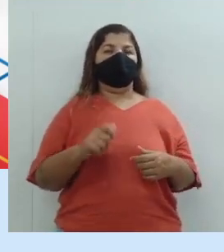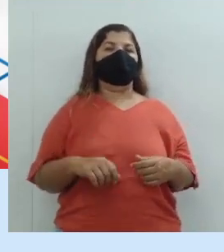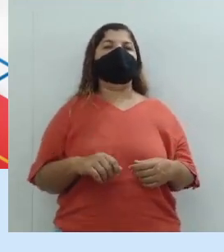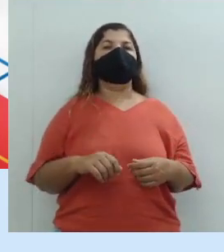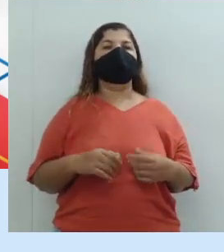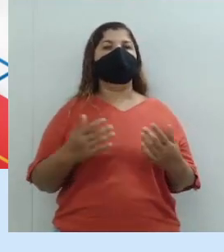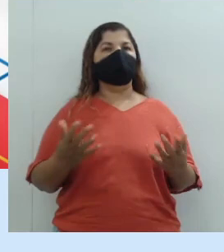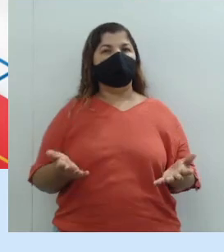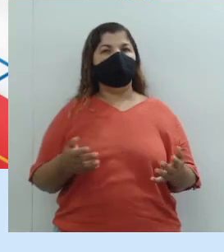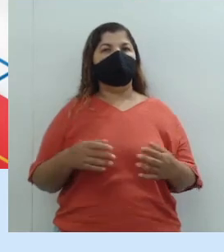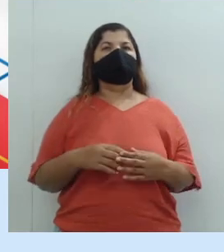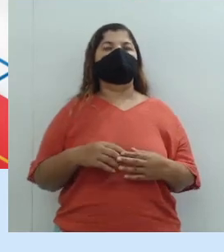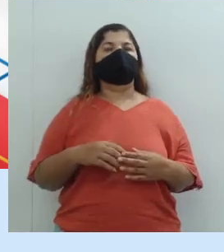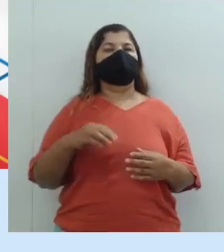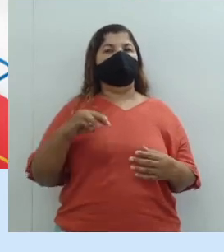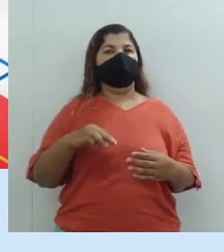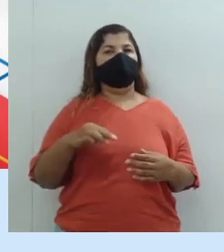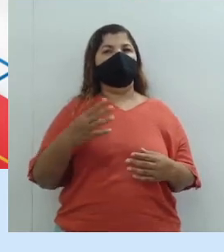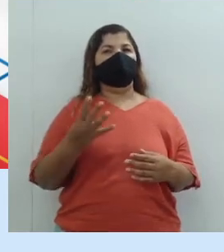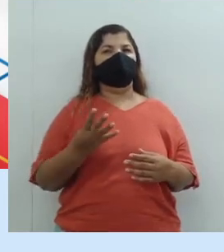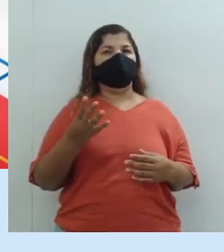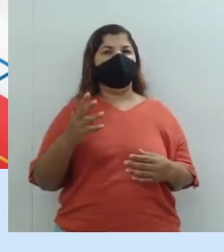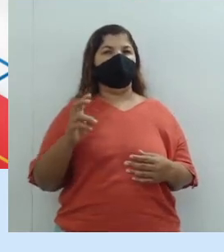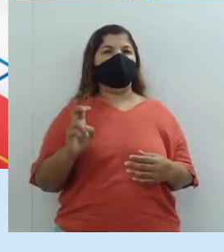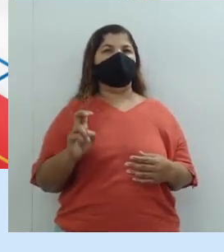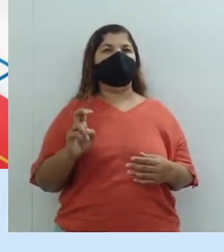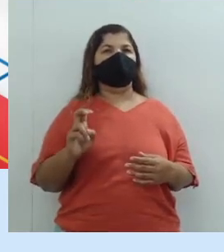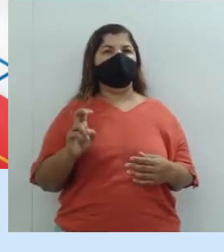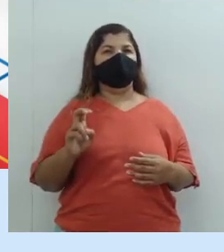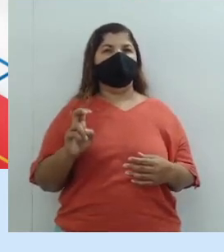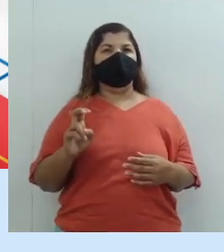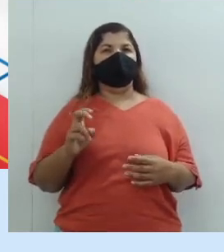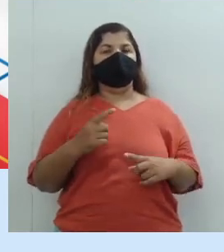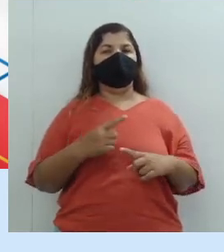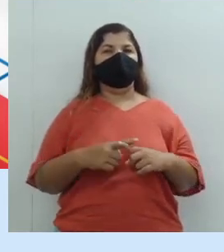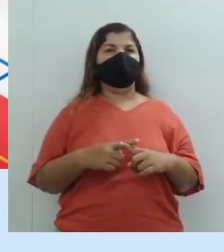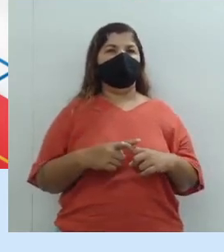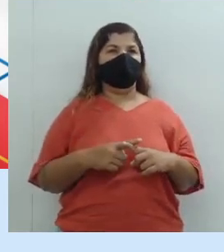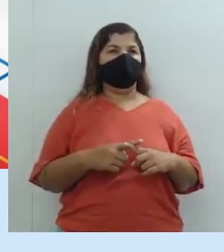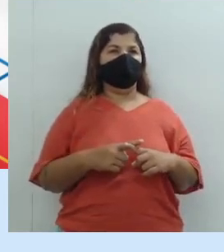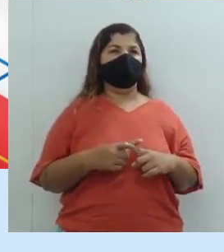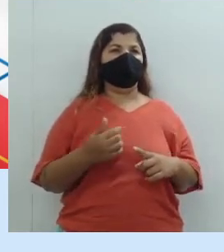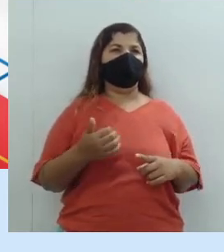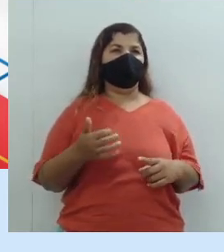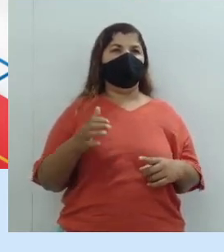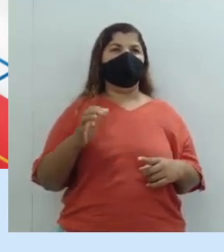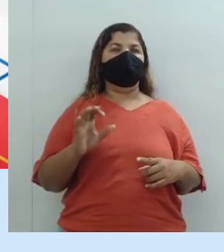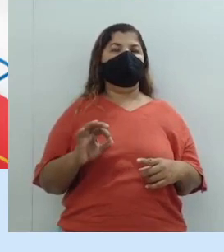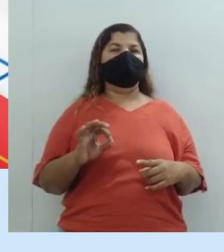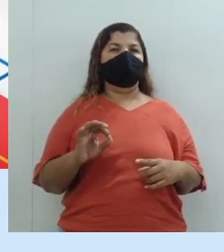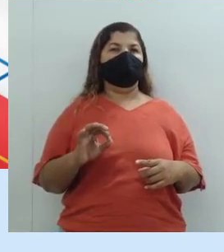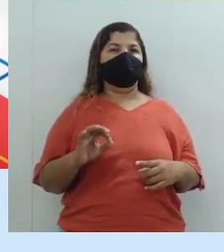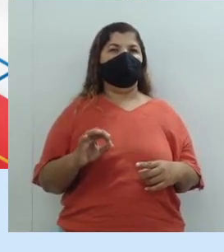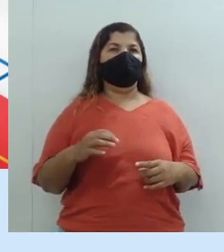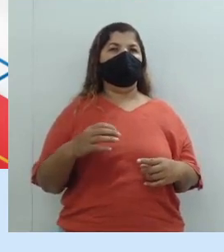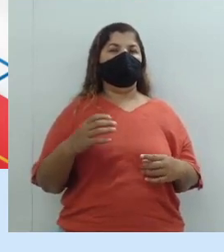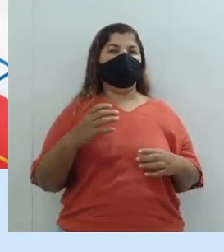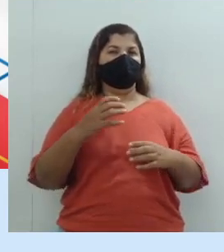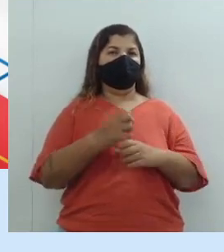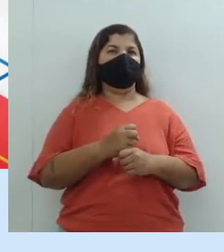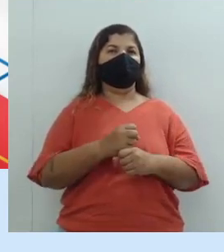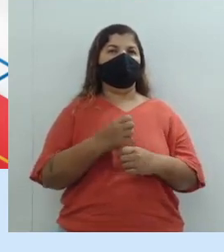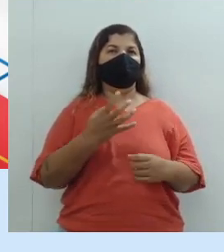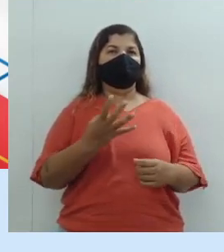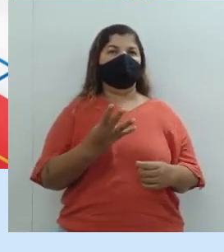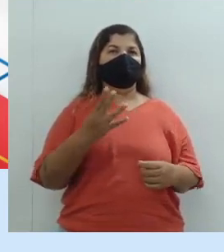a massa vai ser 45 vezes a aceleração da gravidade, que é 10. Eu vou ter uma força-peso aí de